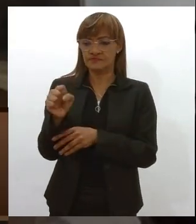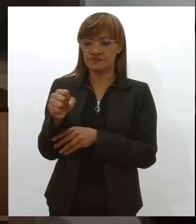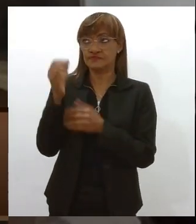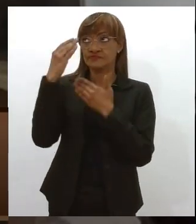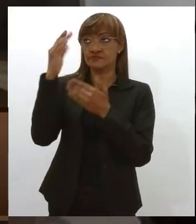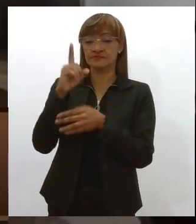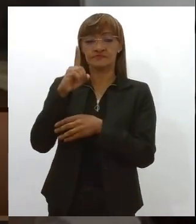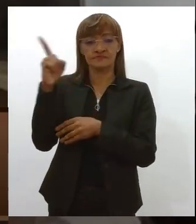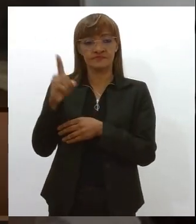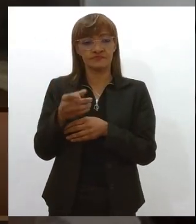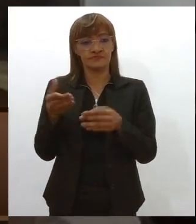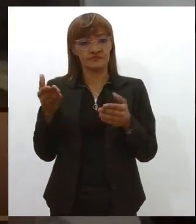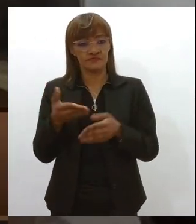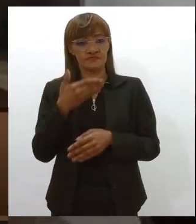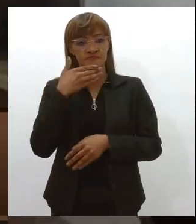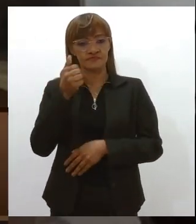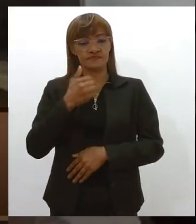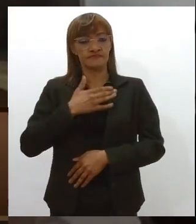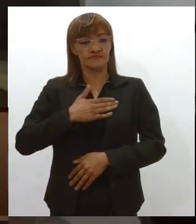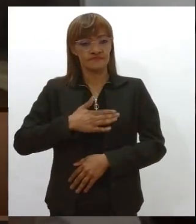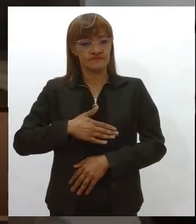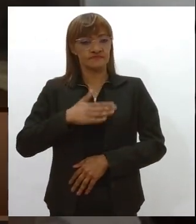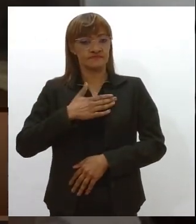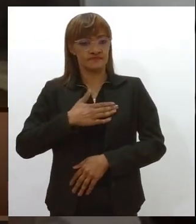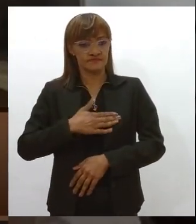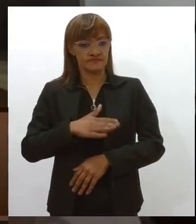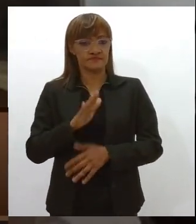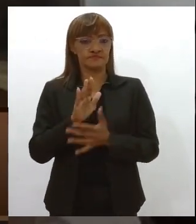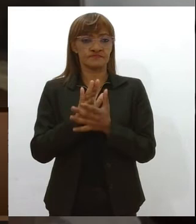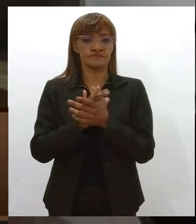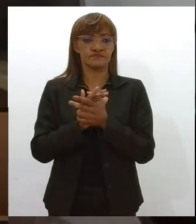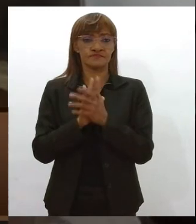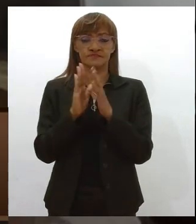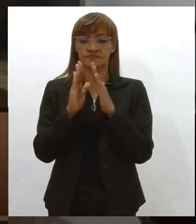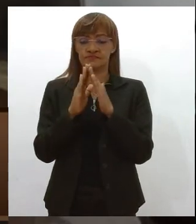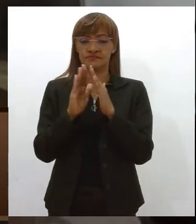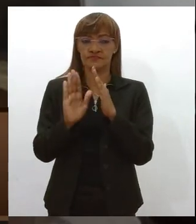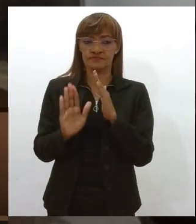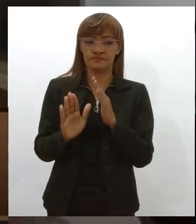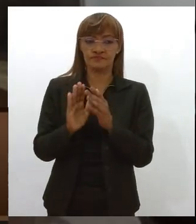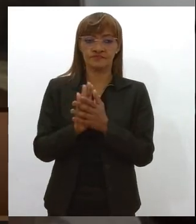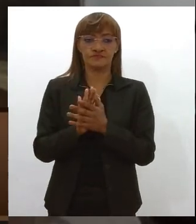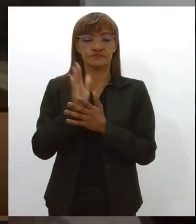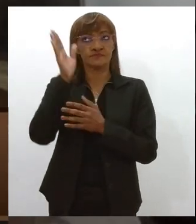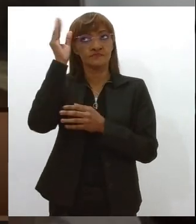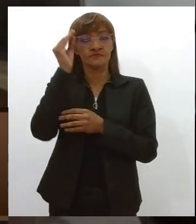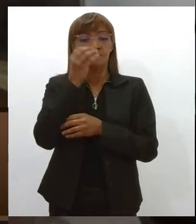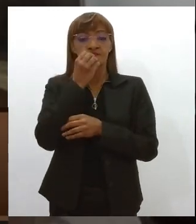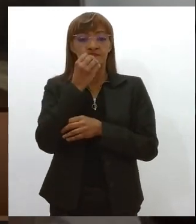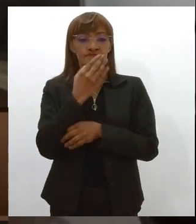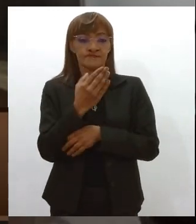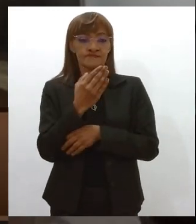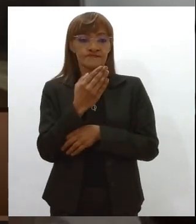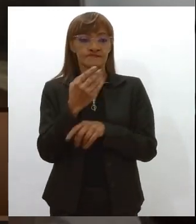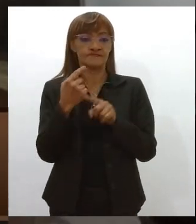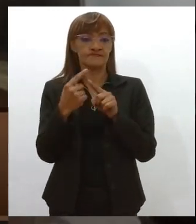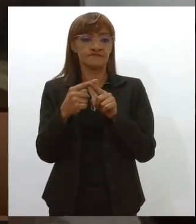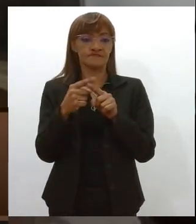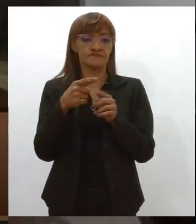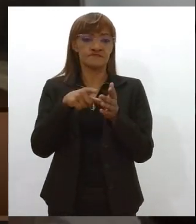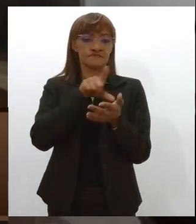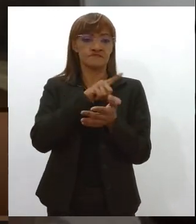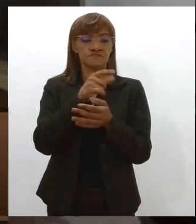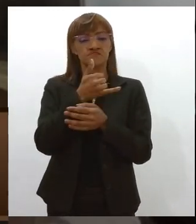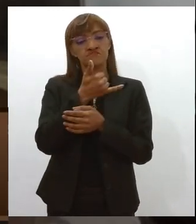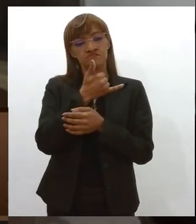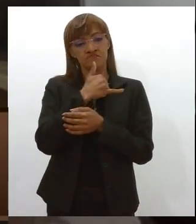as coisas vão se acalmar mais um pouquinho, mamãe vai ficar mais um pouco em casa. Aí ele disse, ah, que bom, mãe, porque eu ficava muito triste quando você